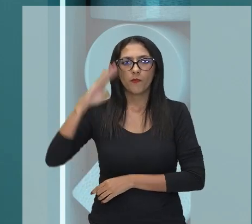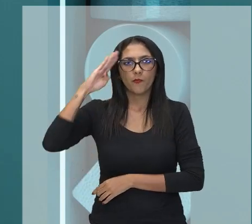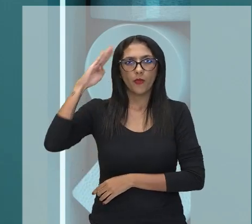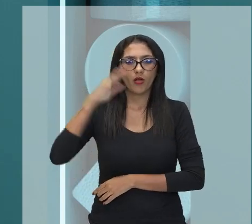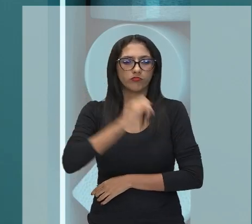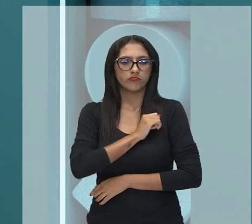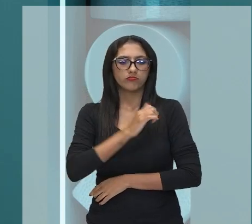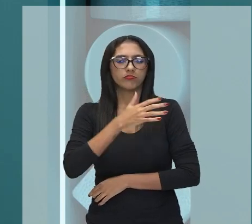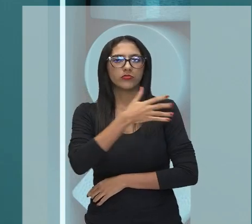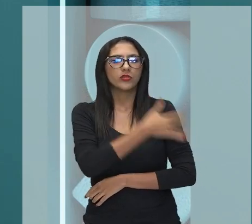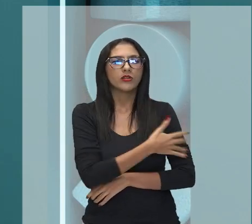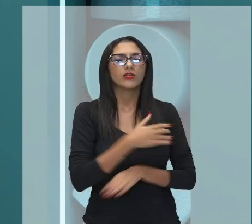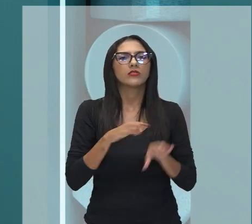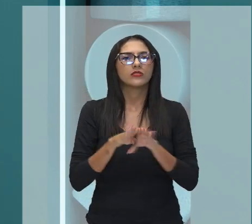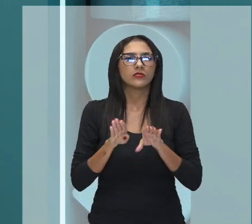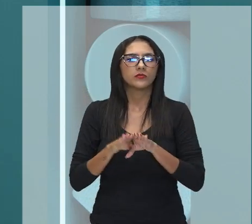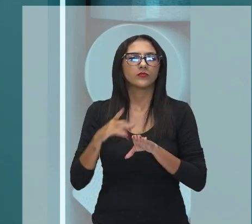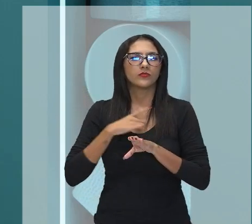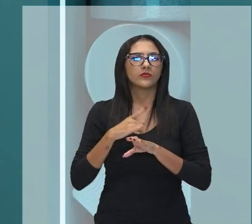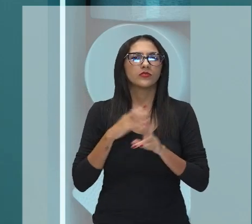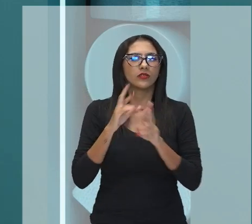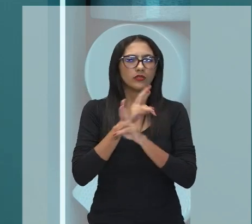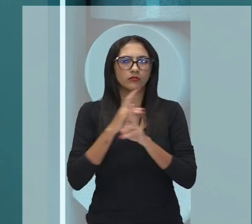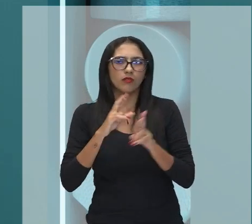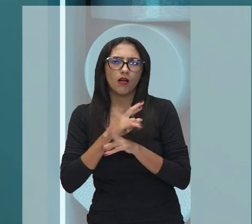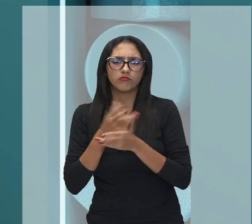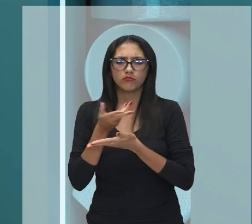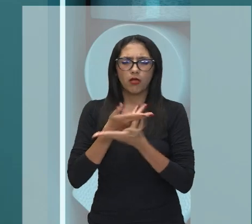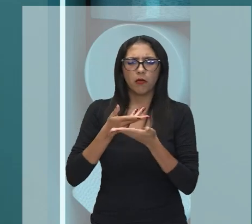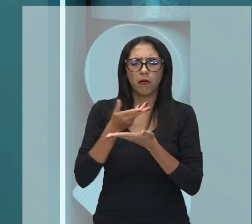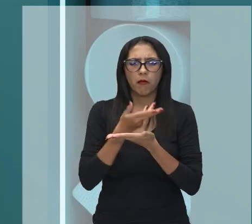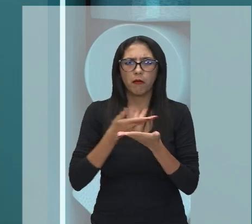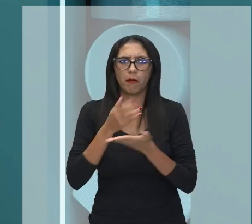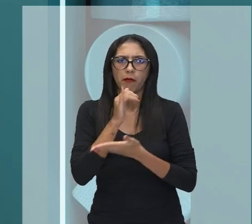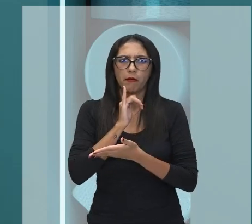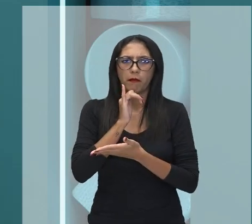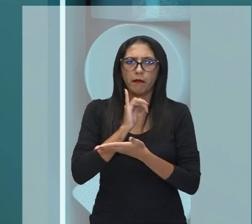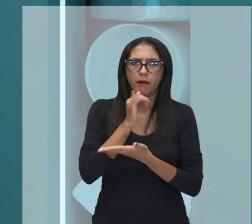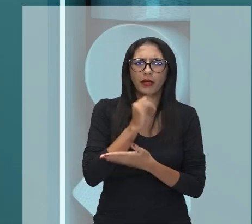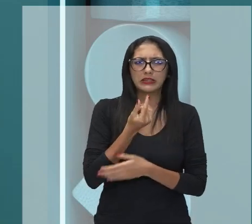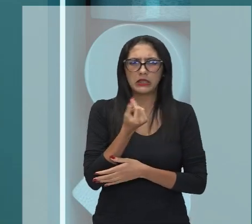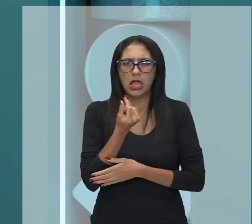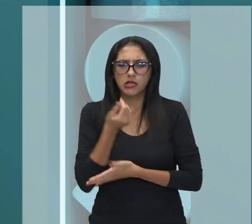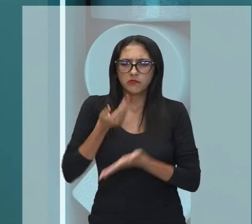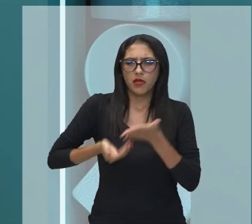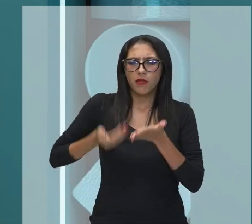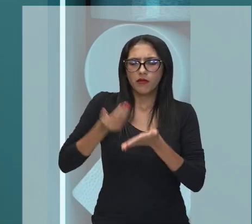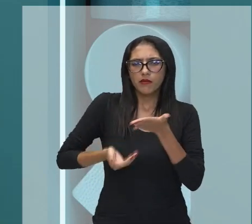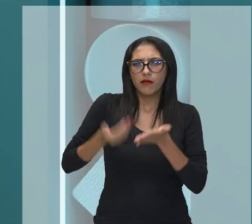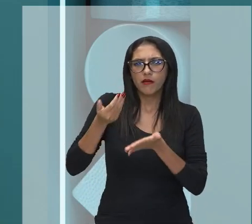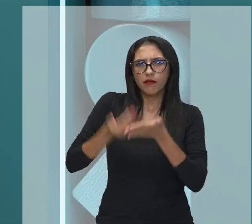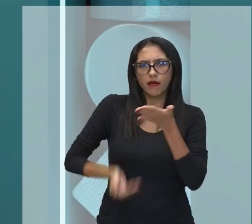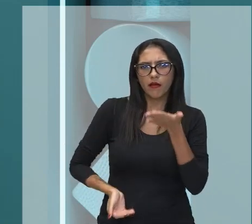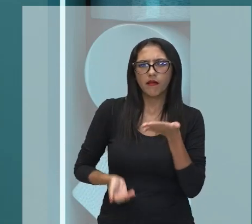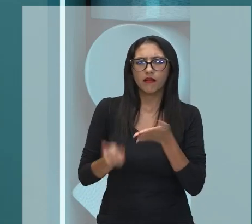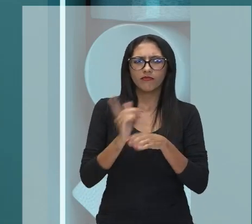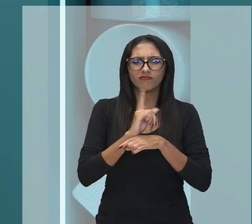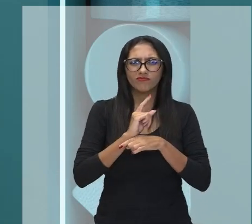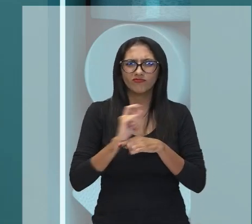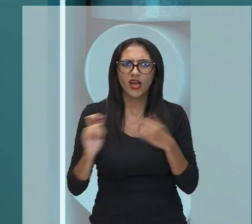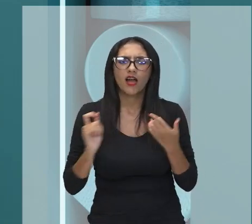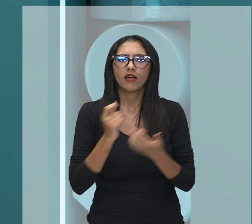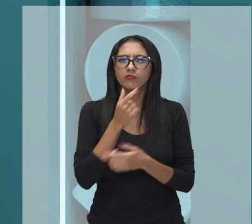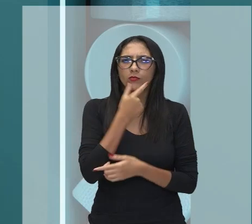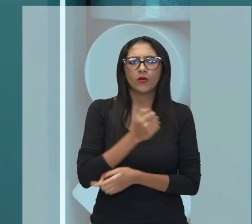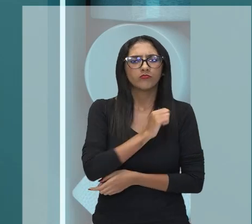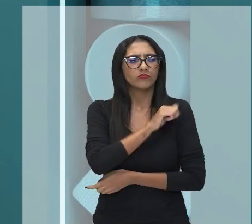amarelo, que acaba envolvendo o Fabiano ali num jogo de aposta. Fabiano perde dinheiro, deixa o local, o soldado fica bravo